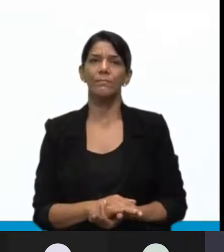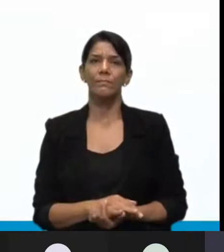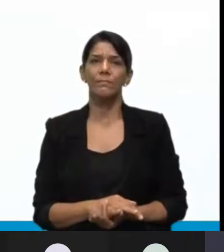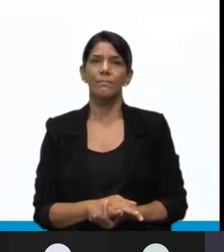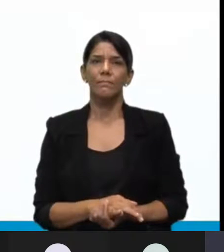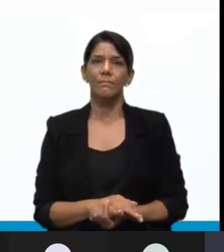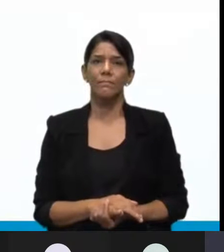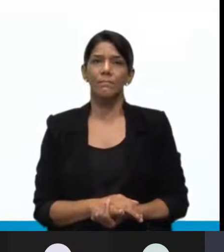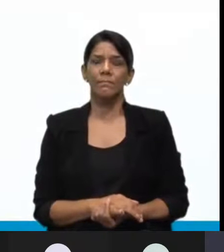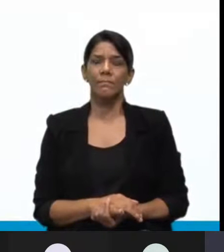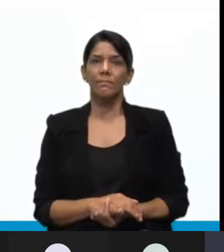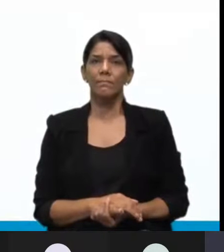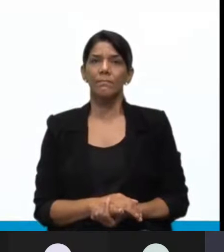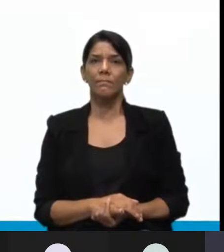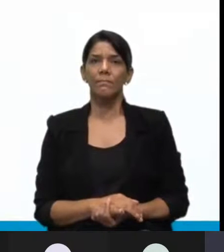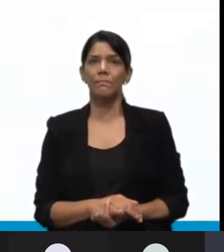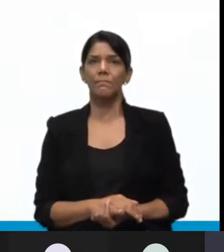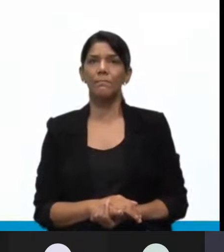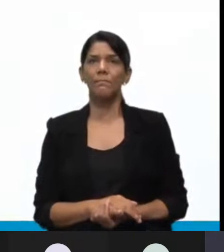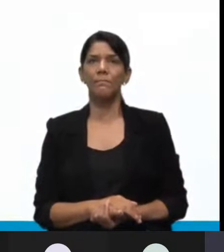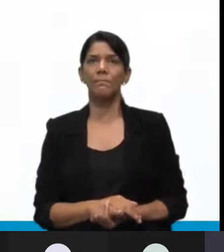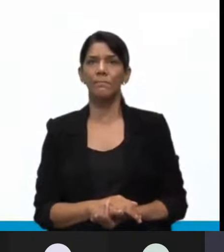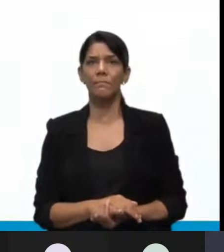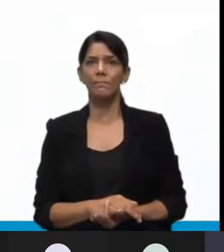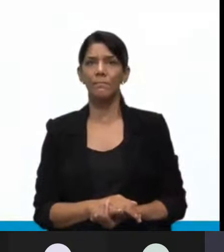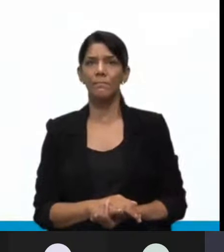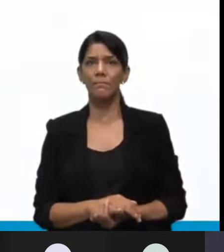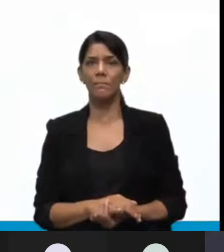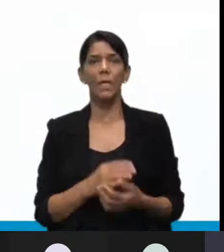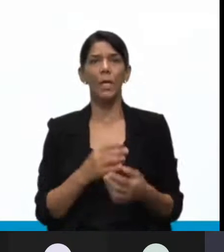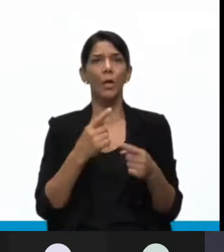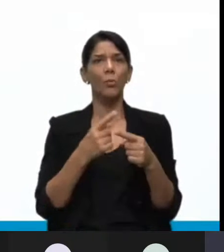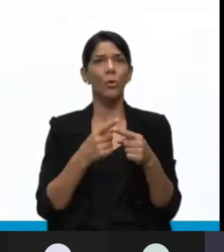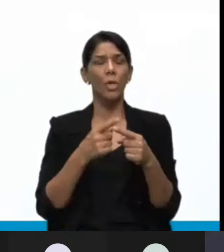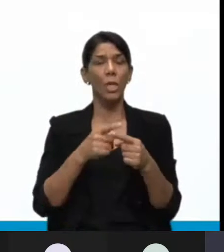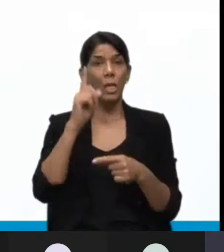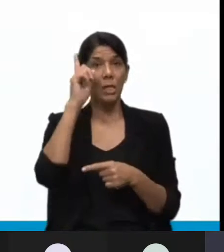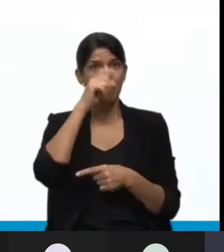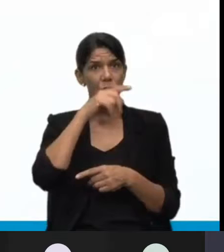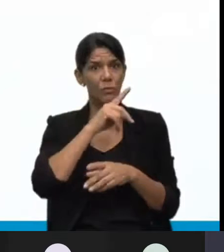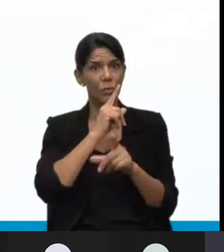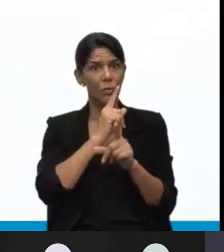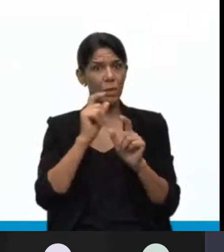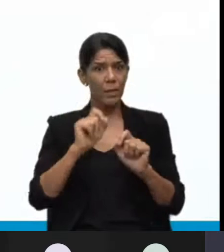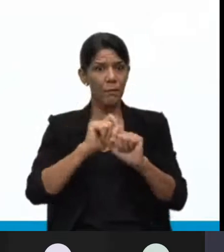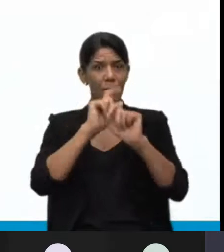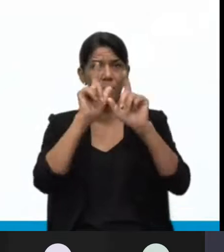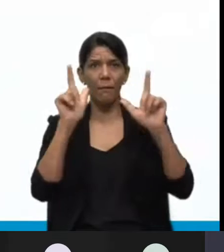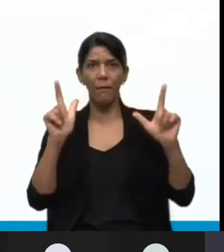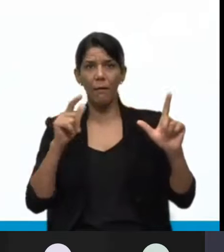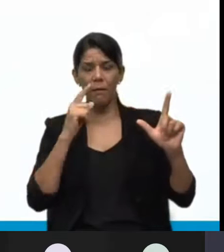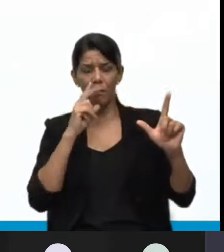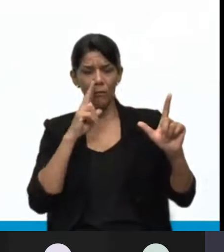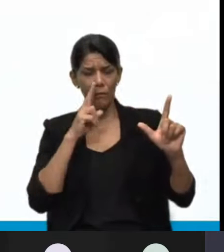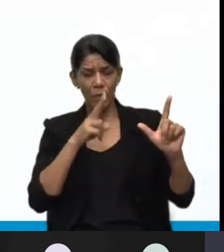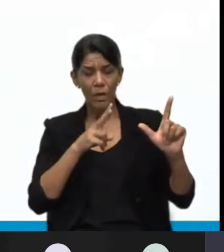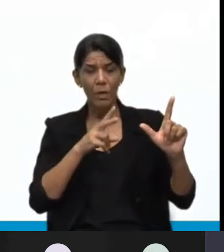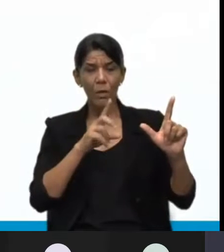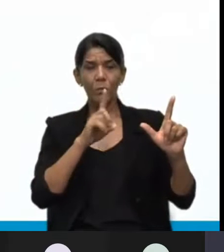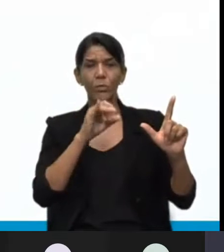esse disco intercalar. Por que que é difícil aqui, ó, a gente observar com clareza, né, com